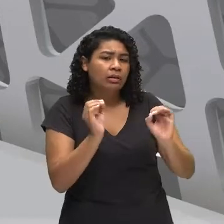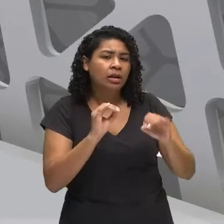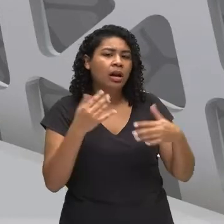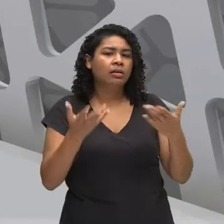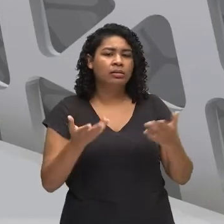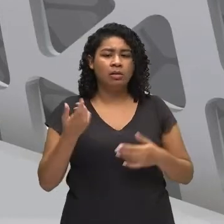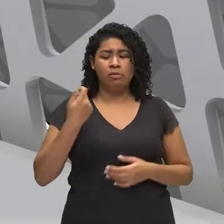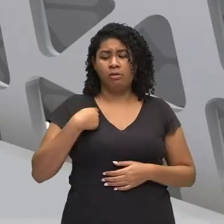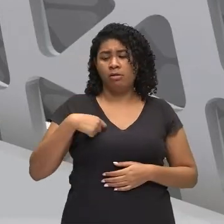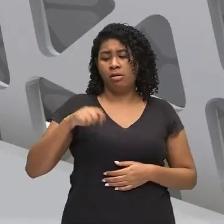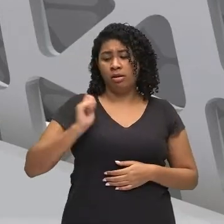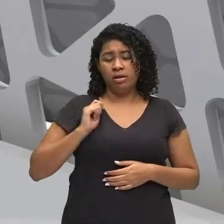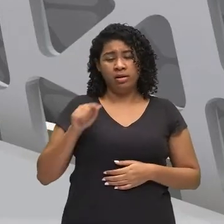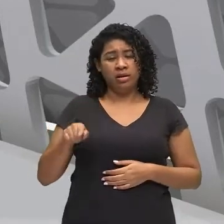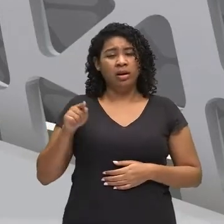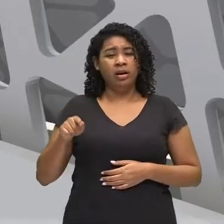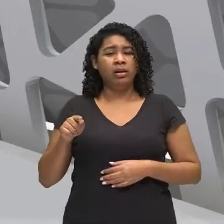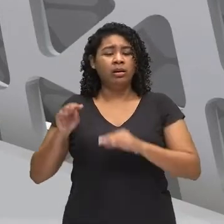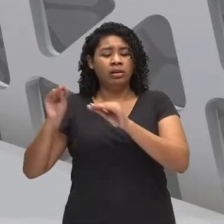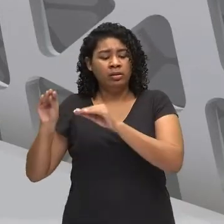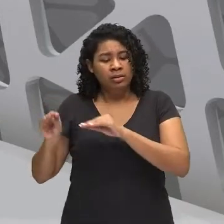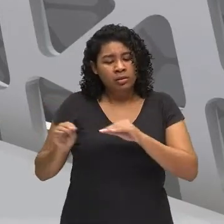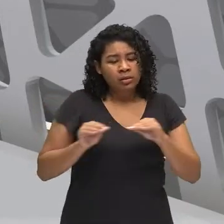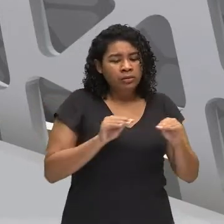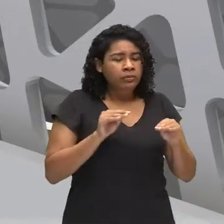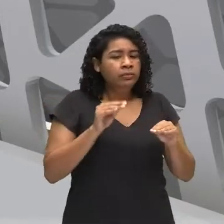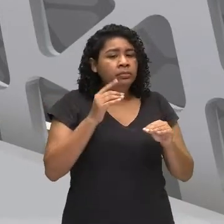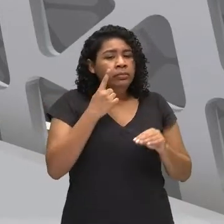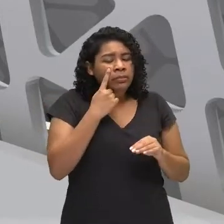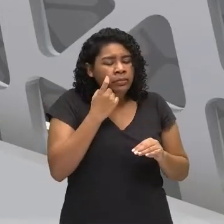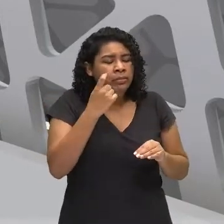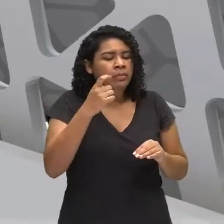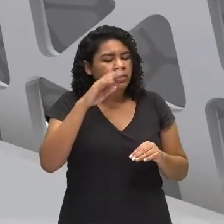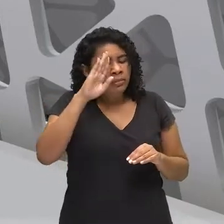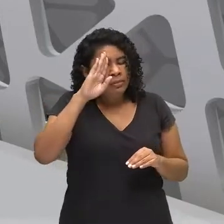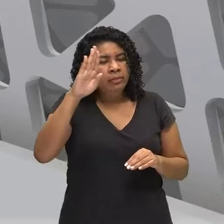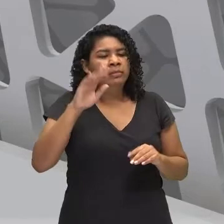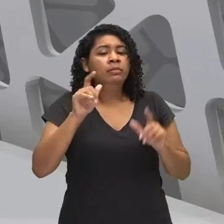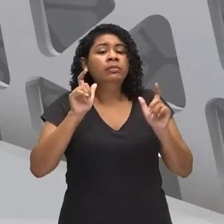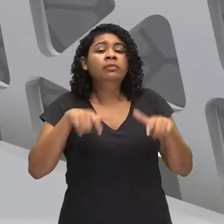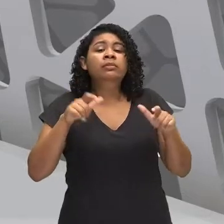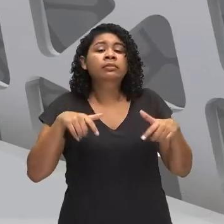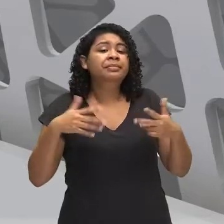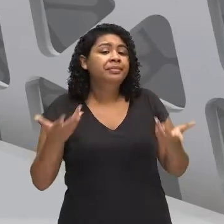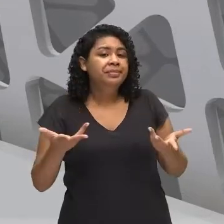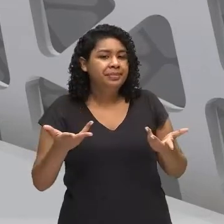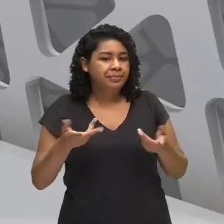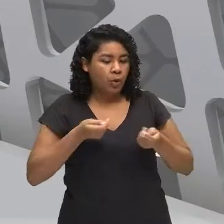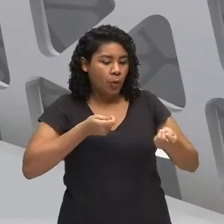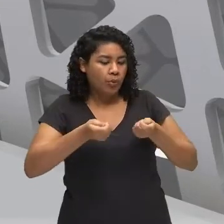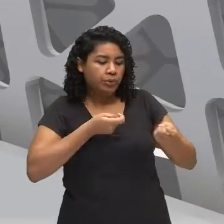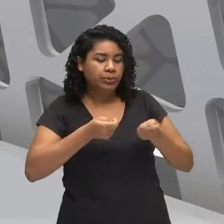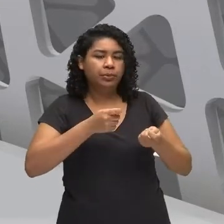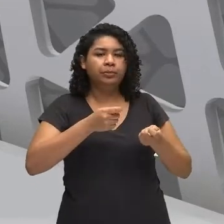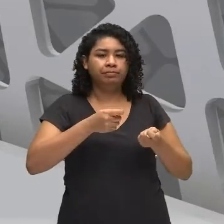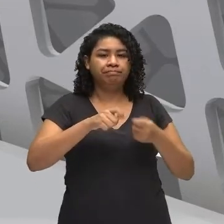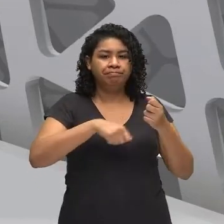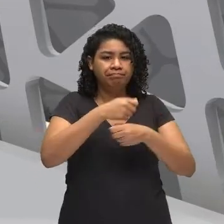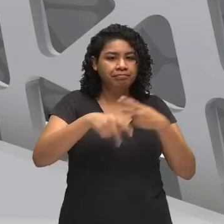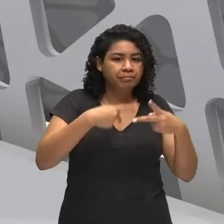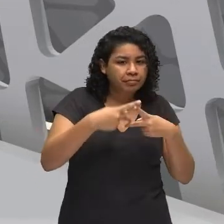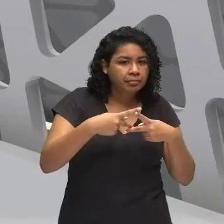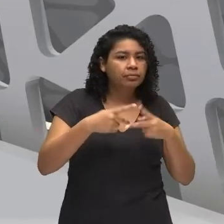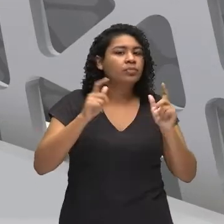que região eles iam voltar suas atenções, sistema de administração e, claro, controle